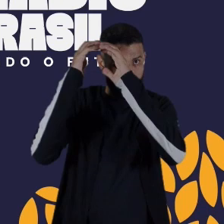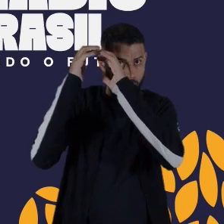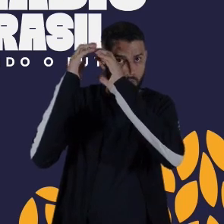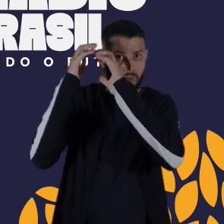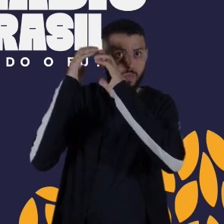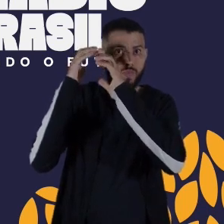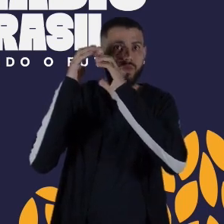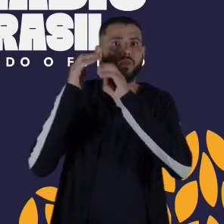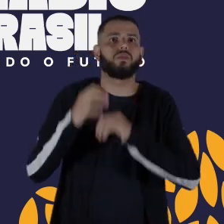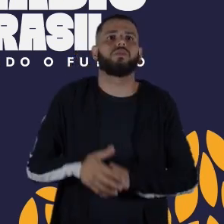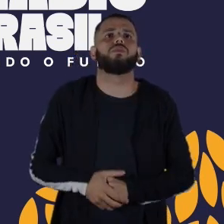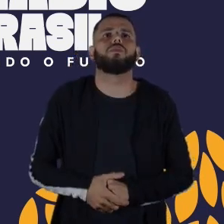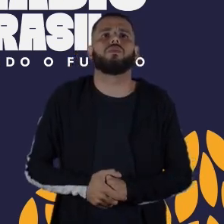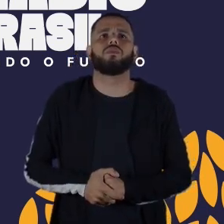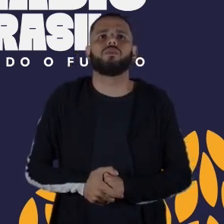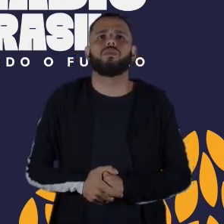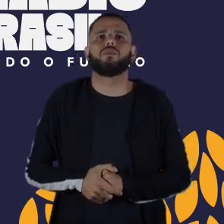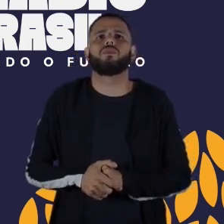e vão,